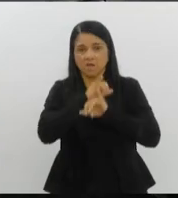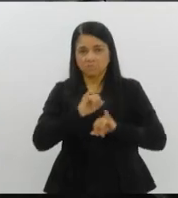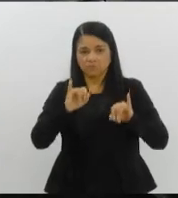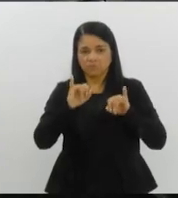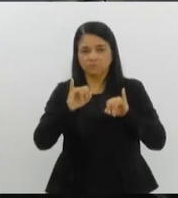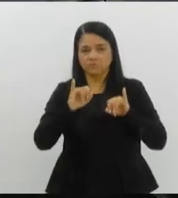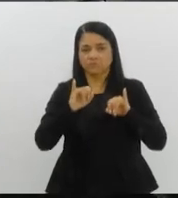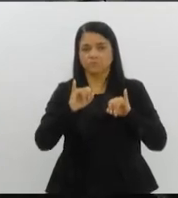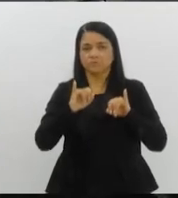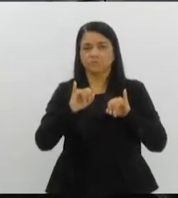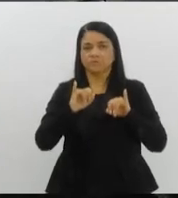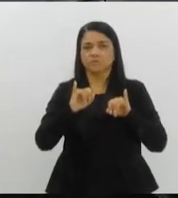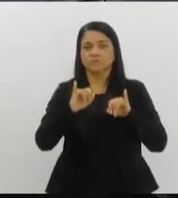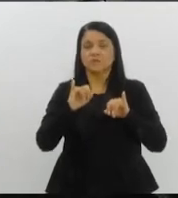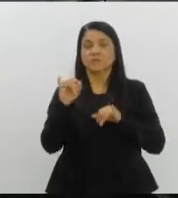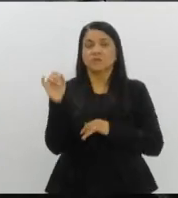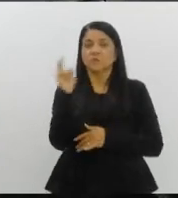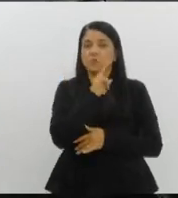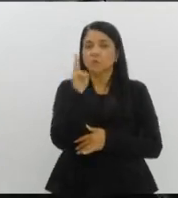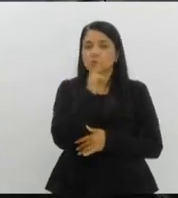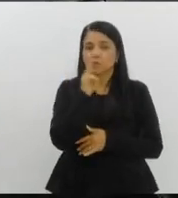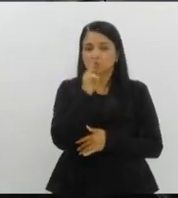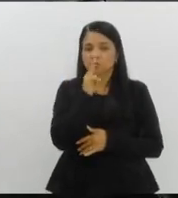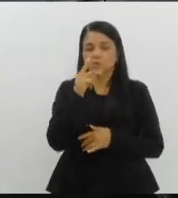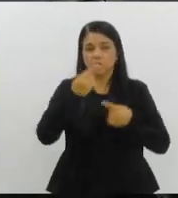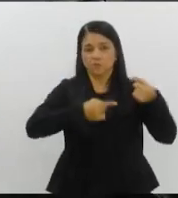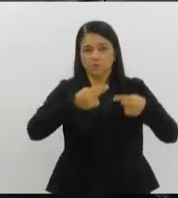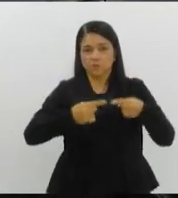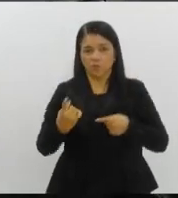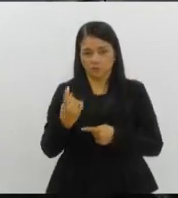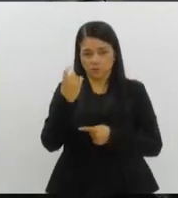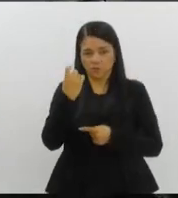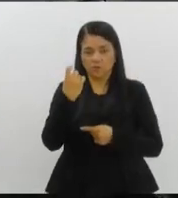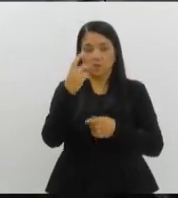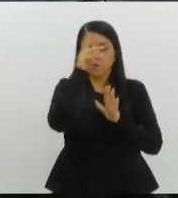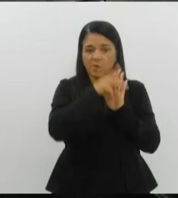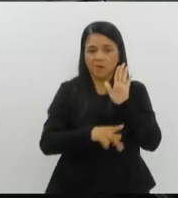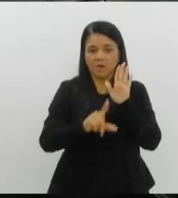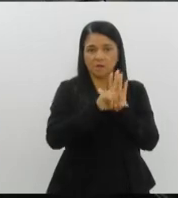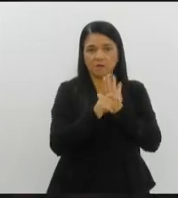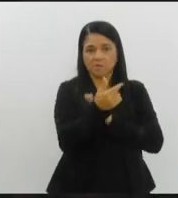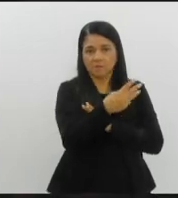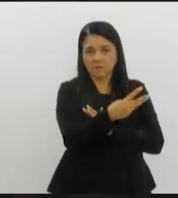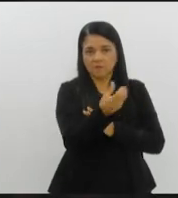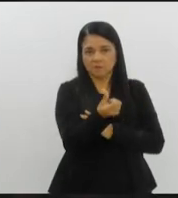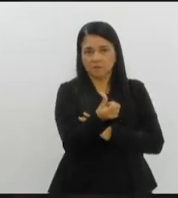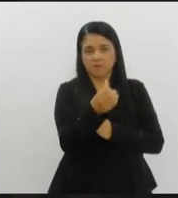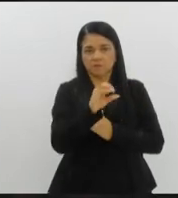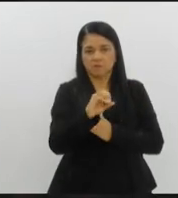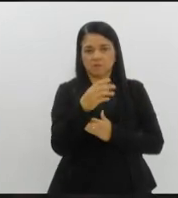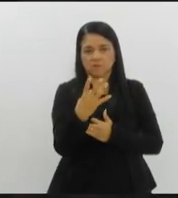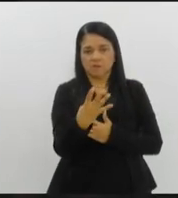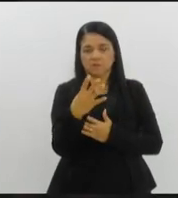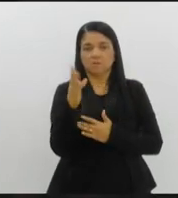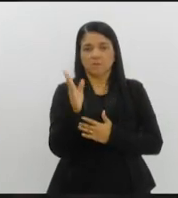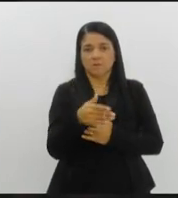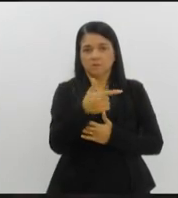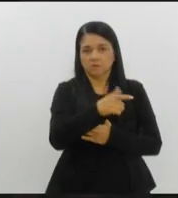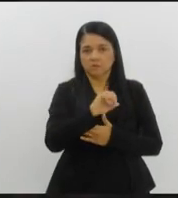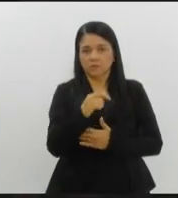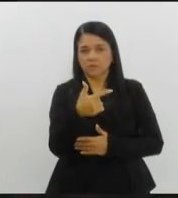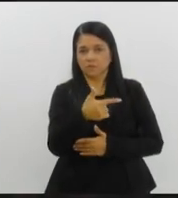Anuncio, em regime de urgência, em discussão única, projeto de lei número 3.604